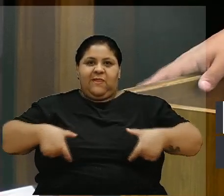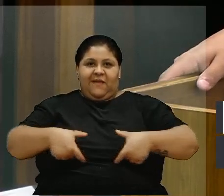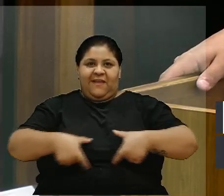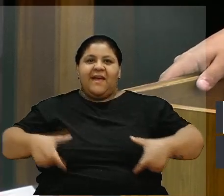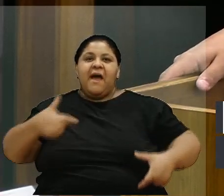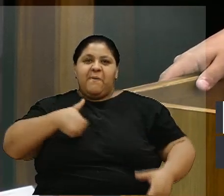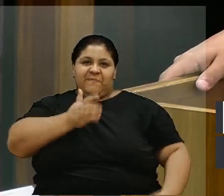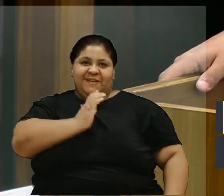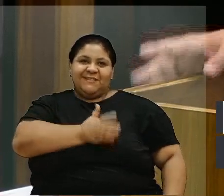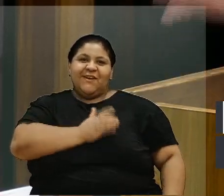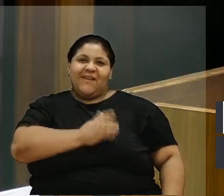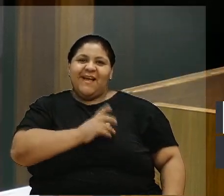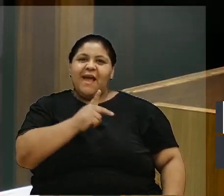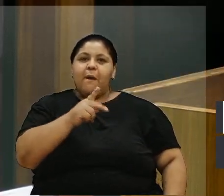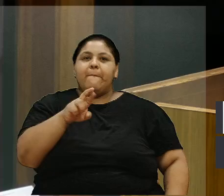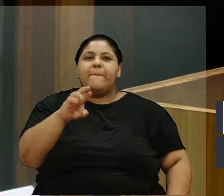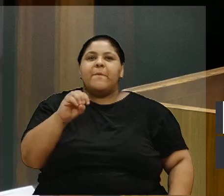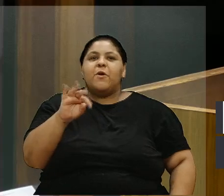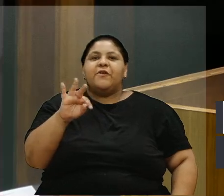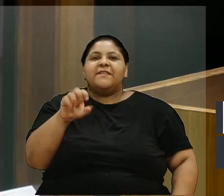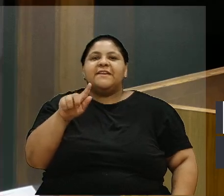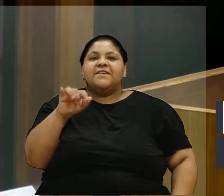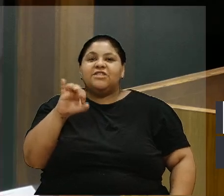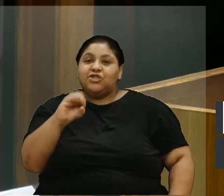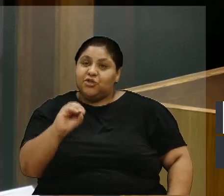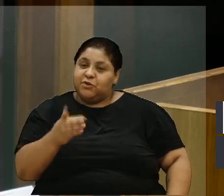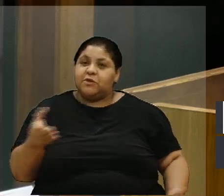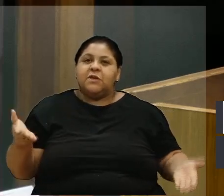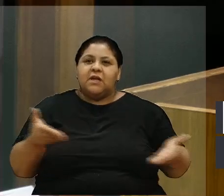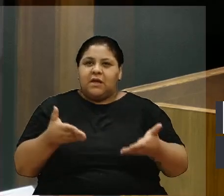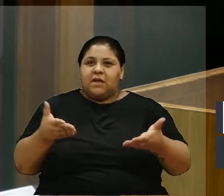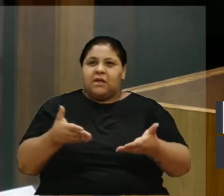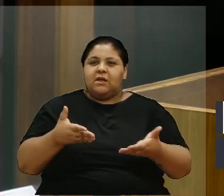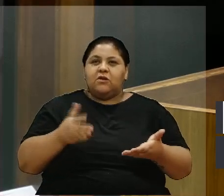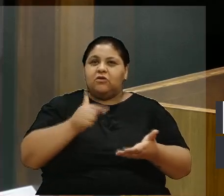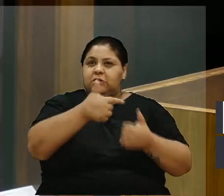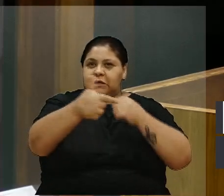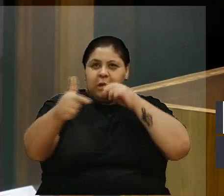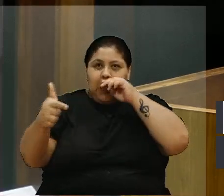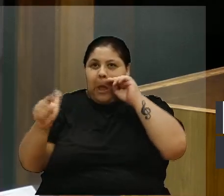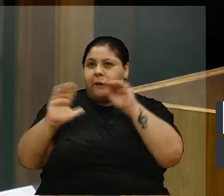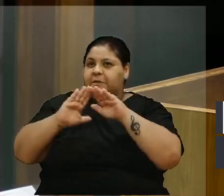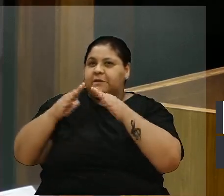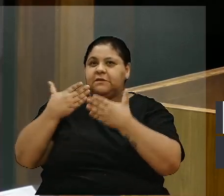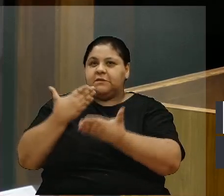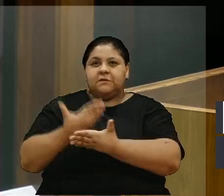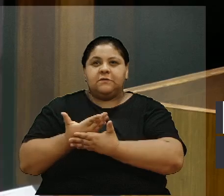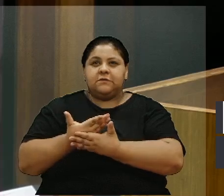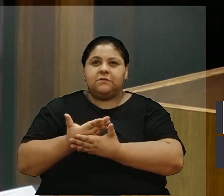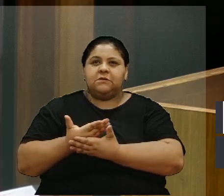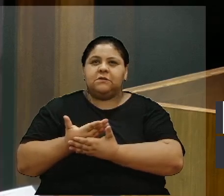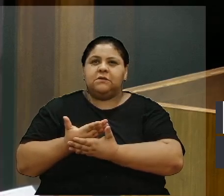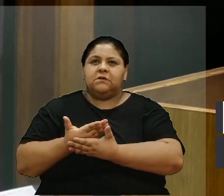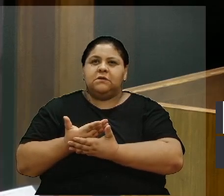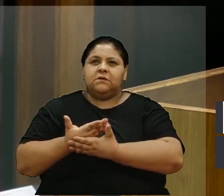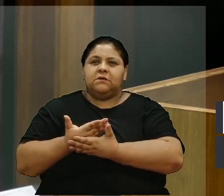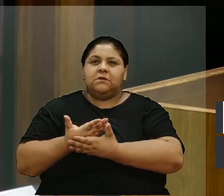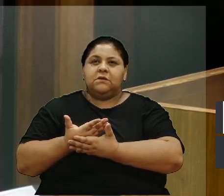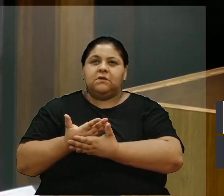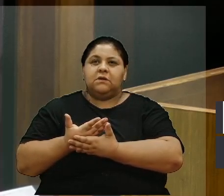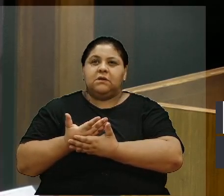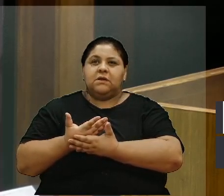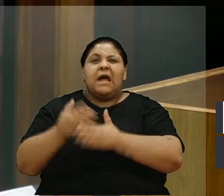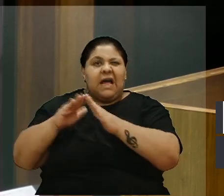é a Protegidos. E não está, o exemplo da Protegidos e de tantas outras, o Incríveis, por